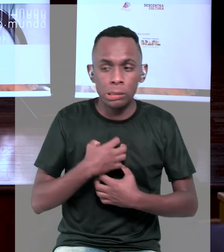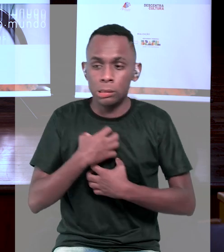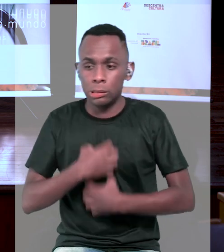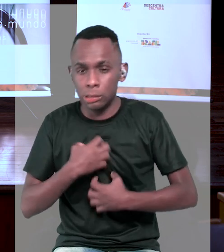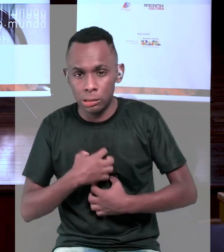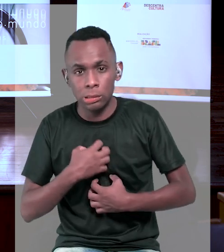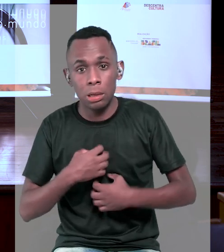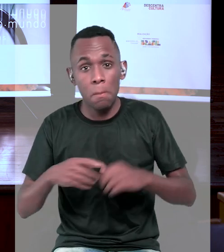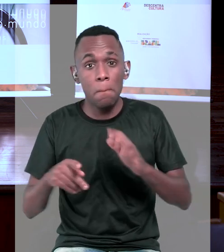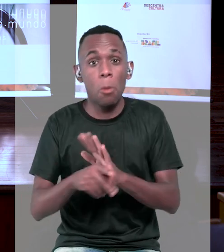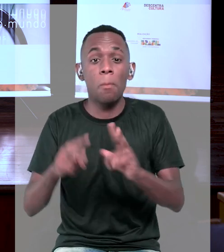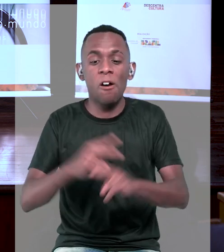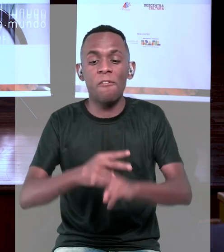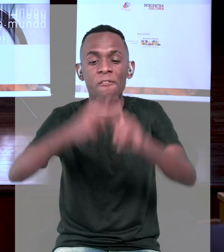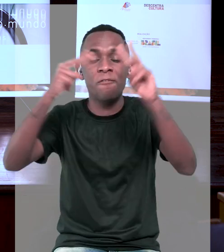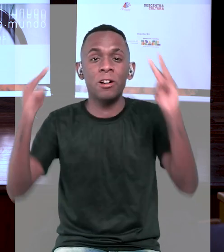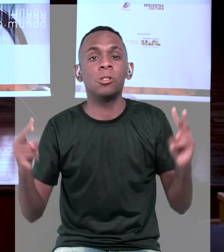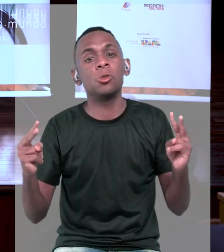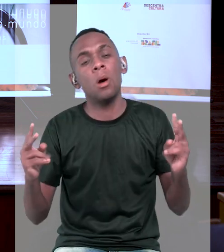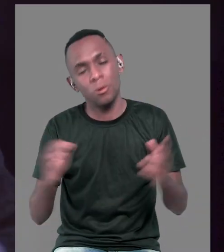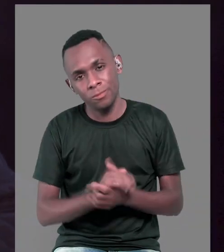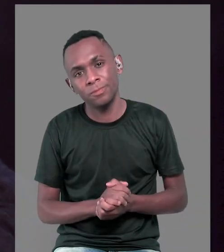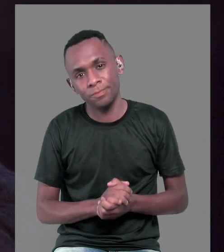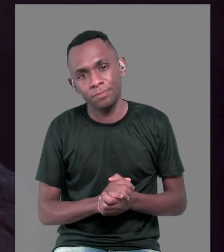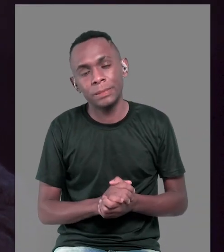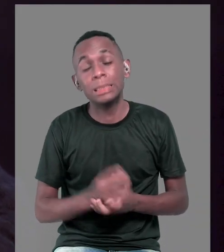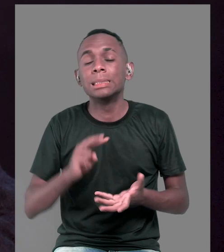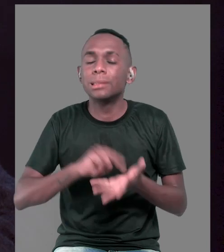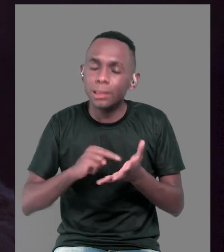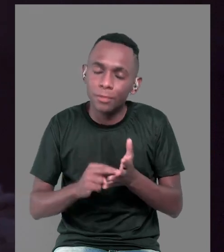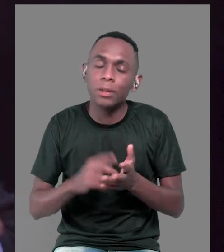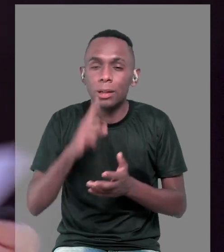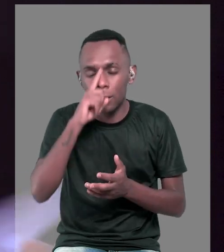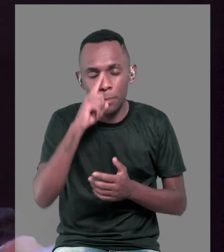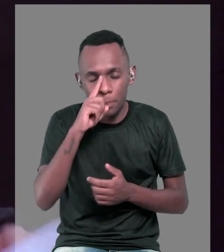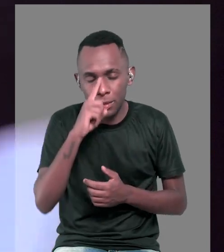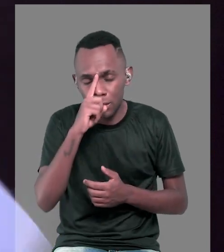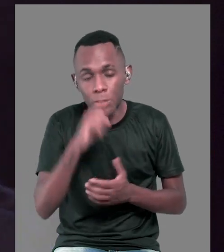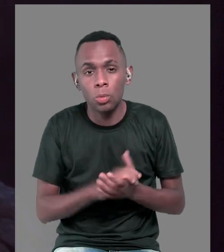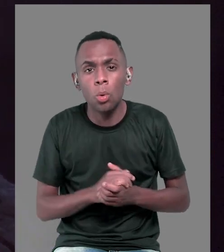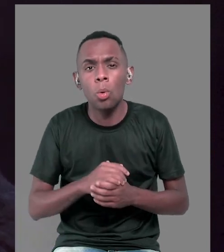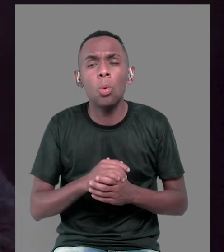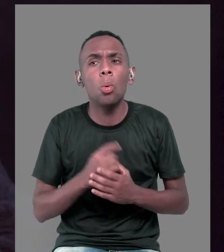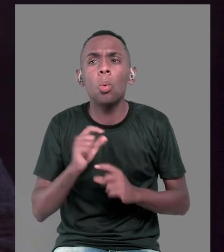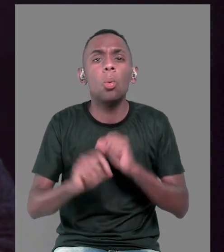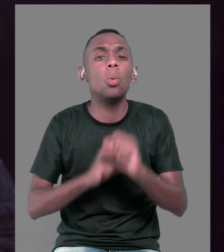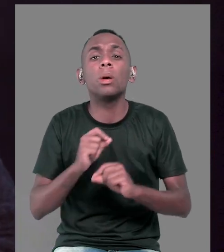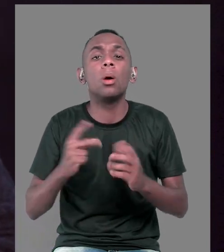virtualmente postas. Isso nos traz um perigo. O que acontecerá?